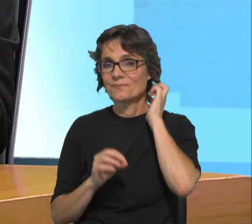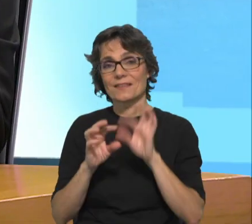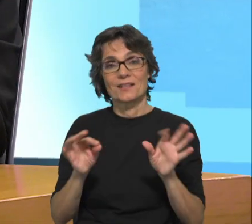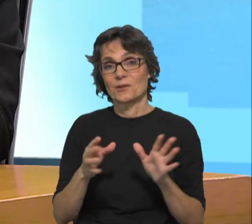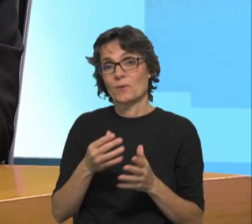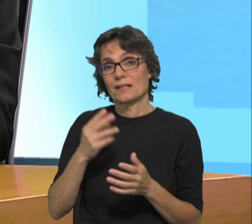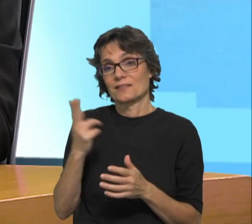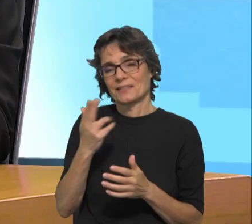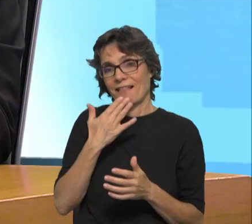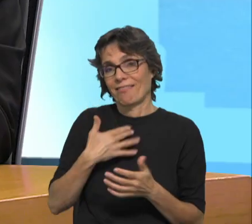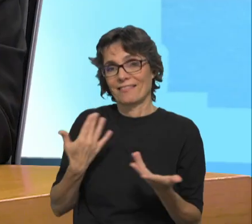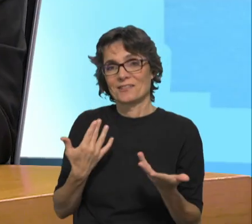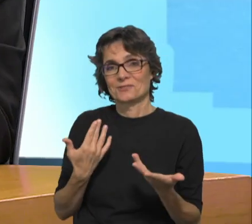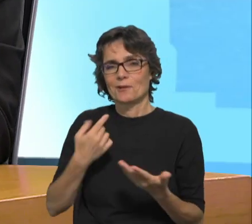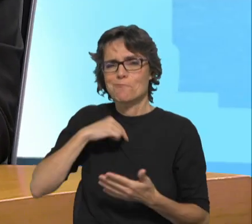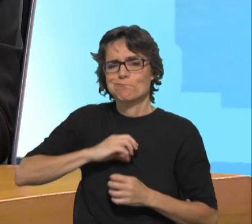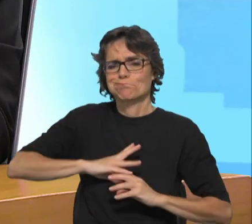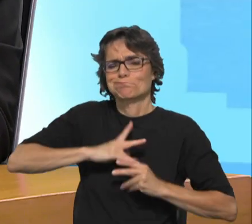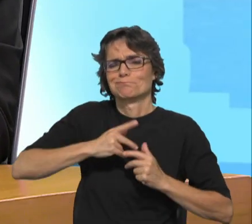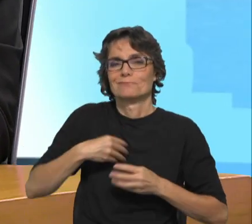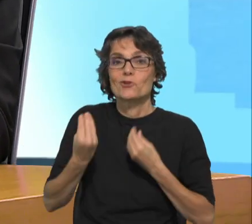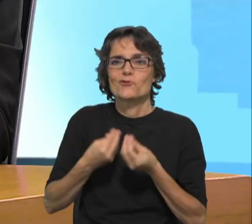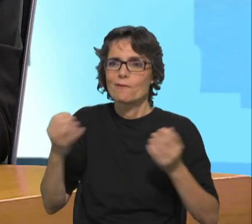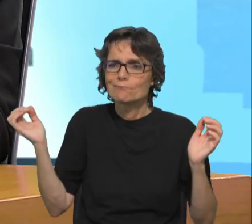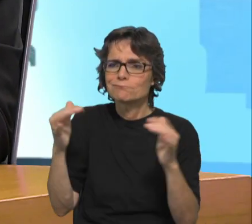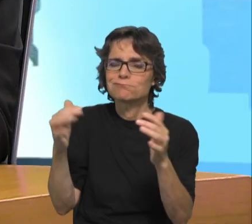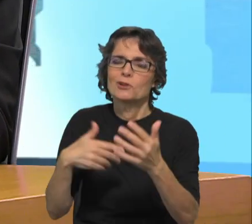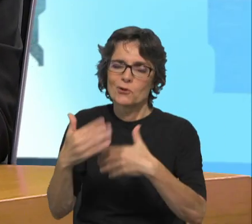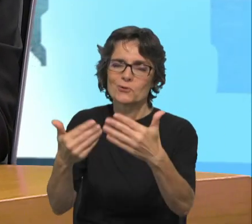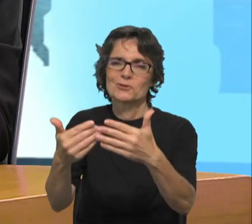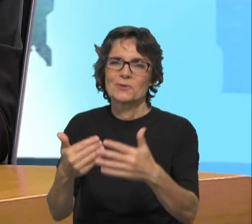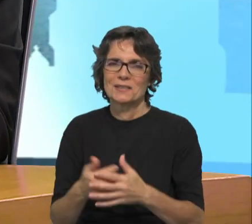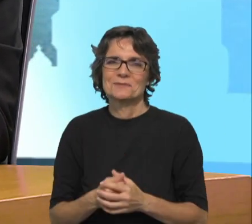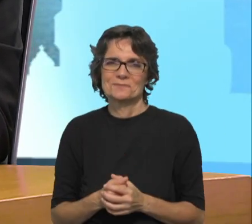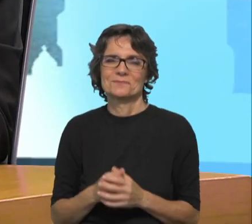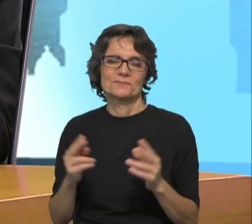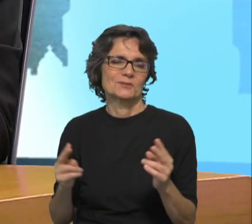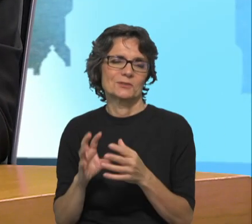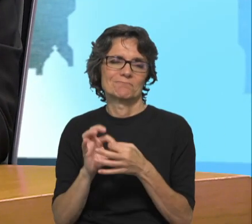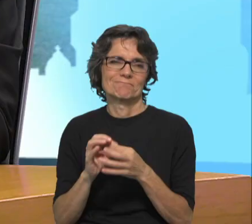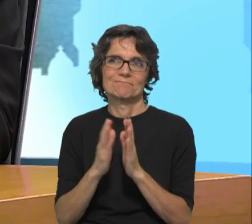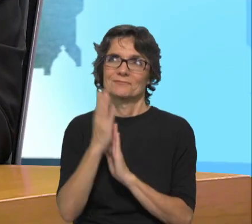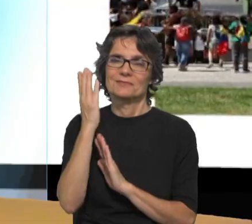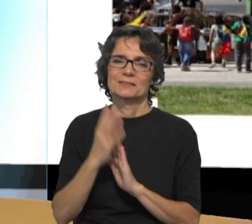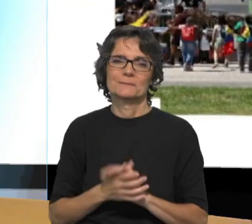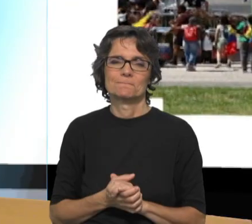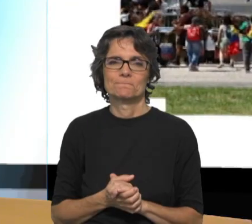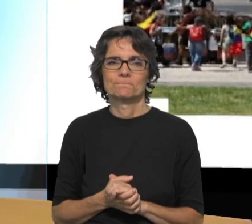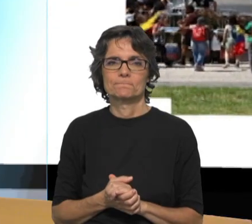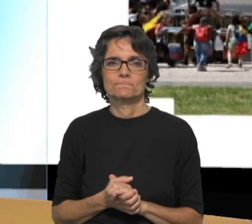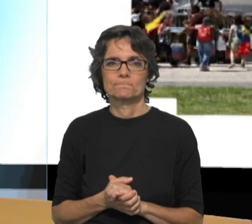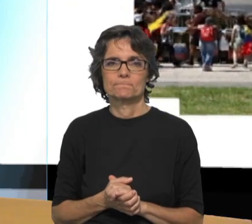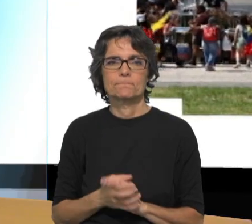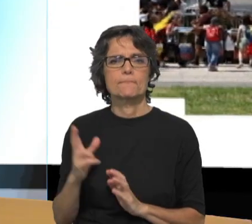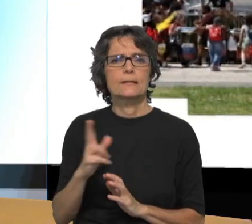jornada, podermos continuar a dar tudo aos jovens para que eles possam fazer este encontro com Cristo. A própria preparação da